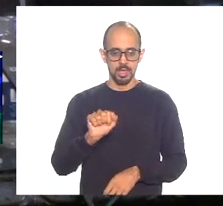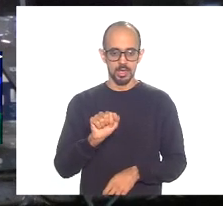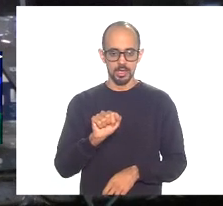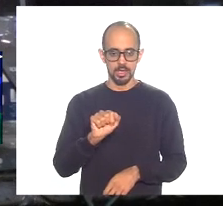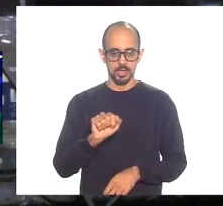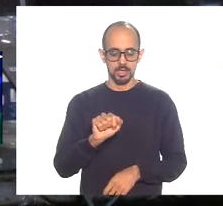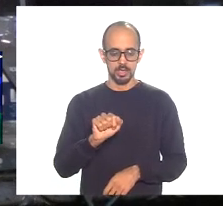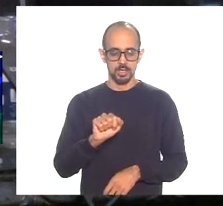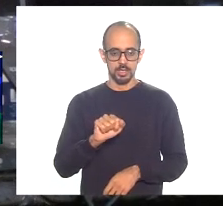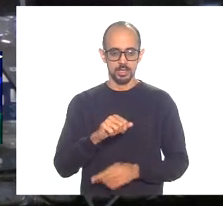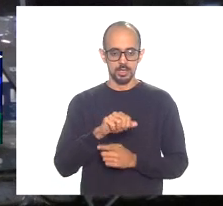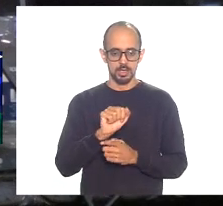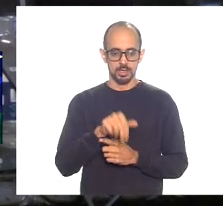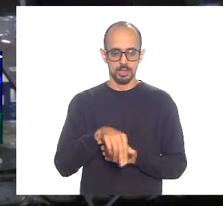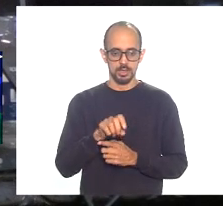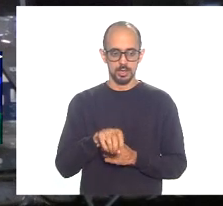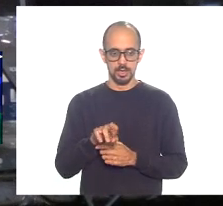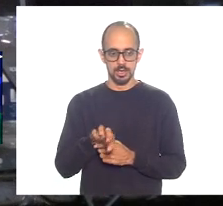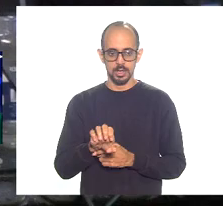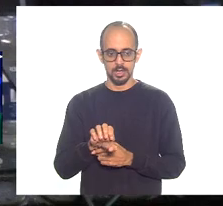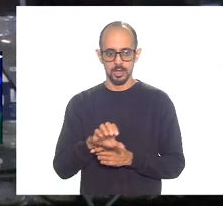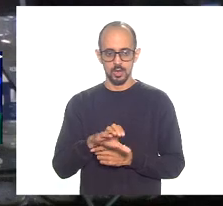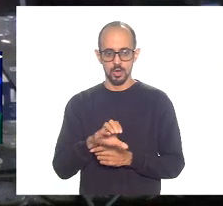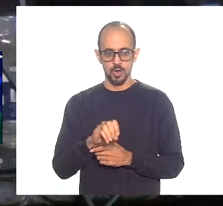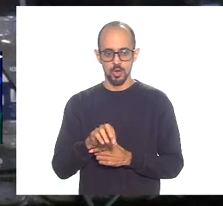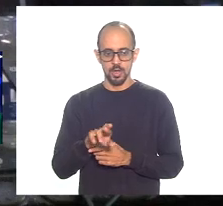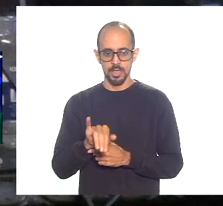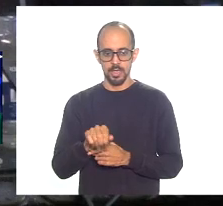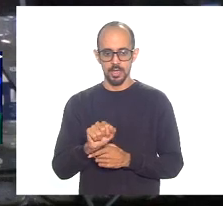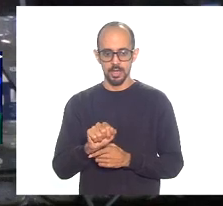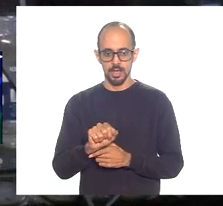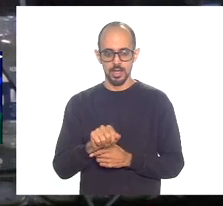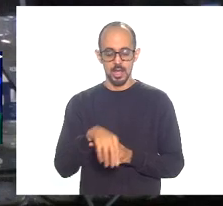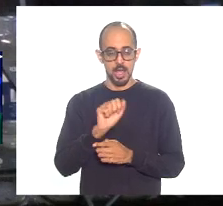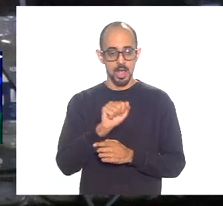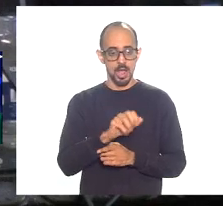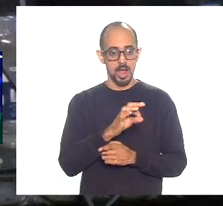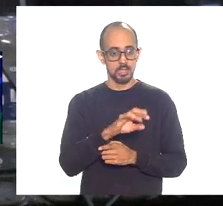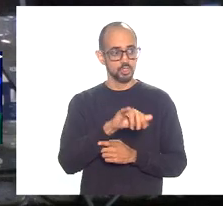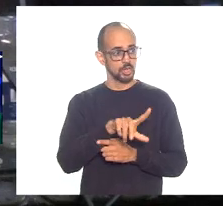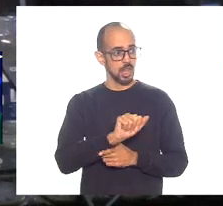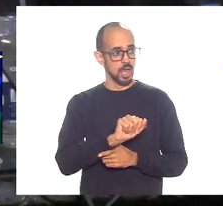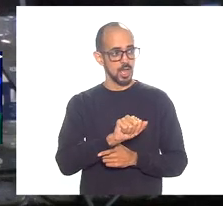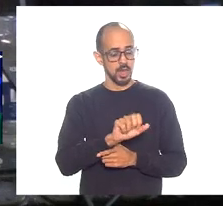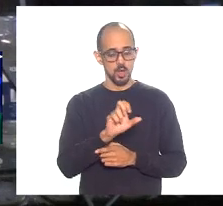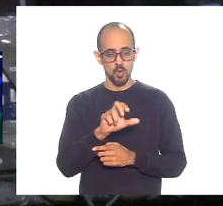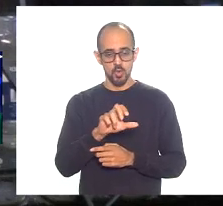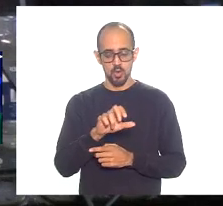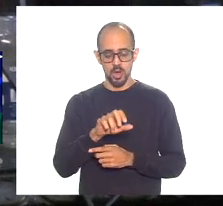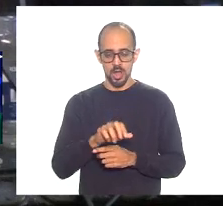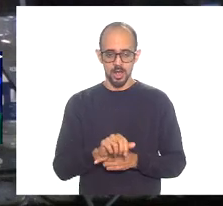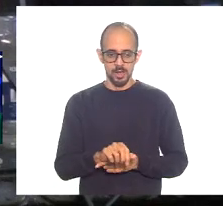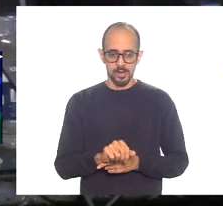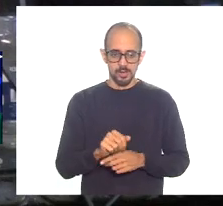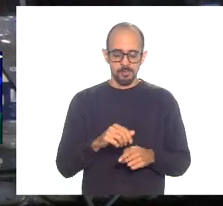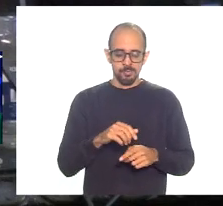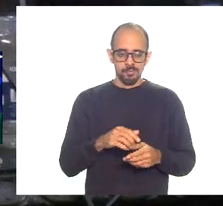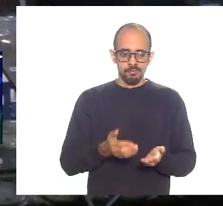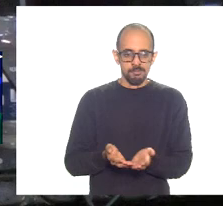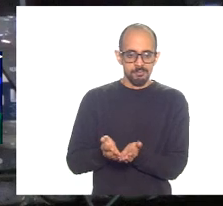a capital do André Correia o deputado Átila Nunes o deputado